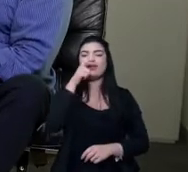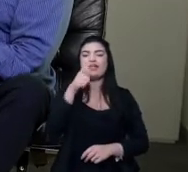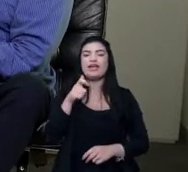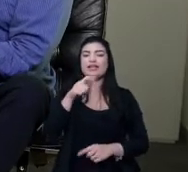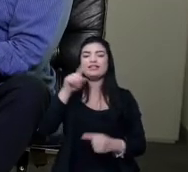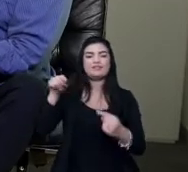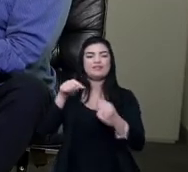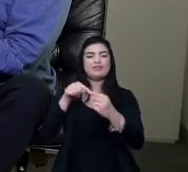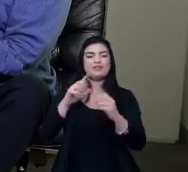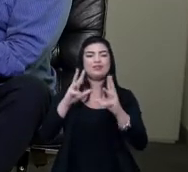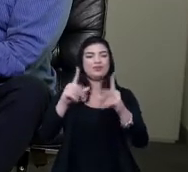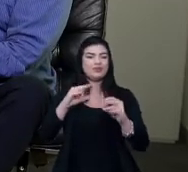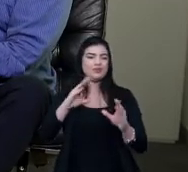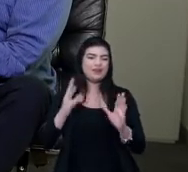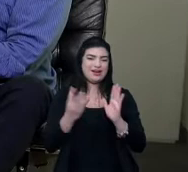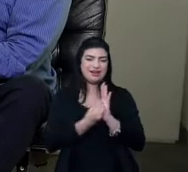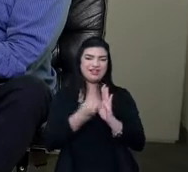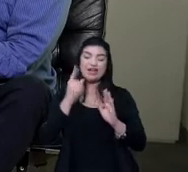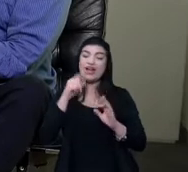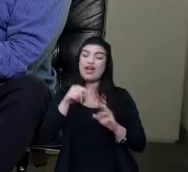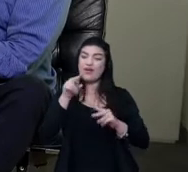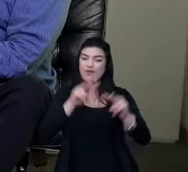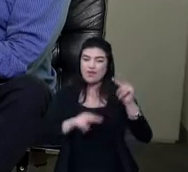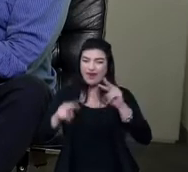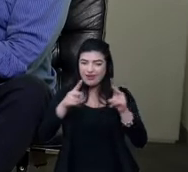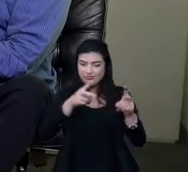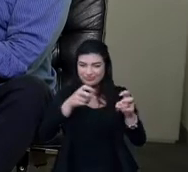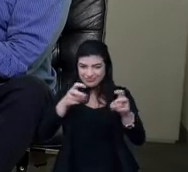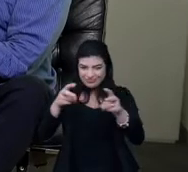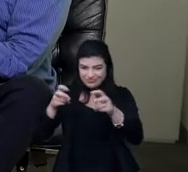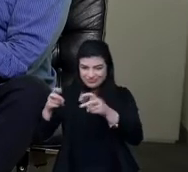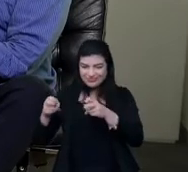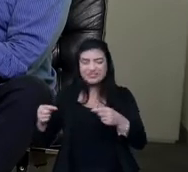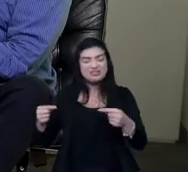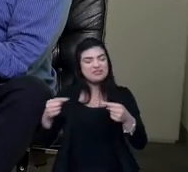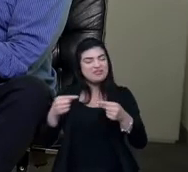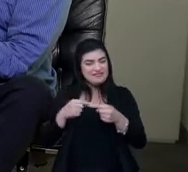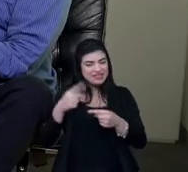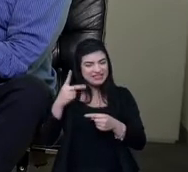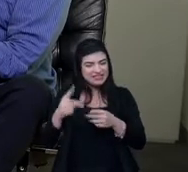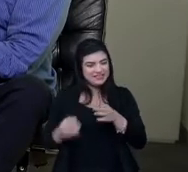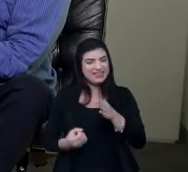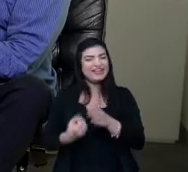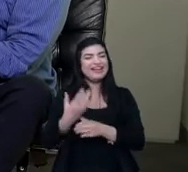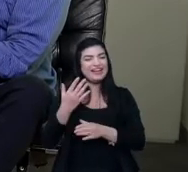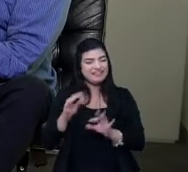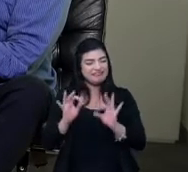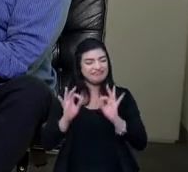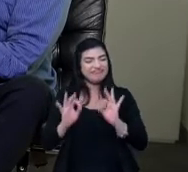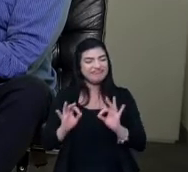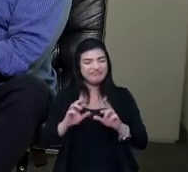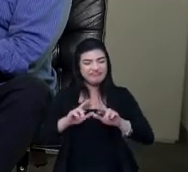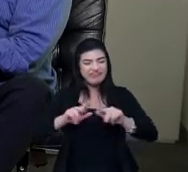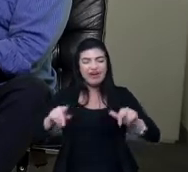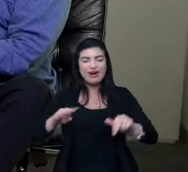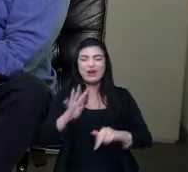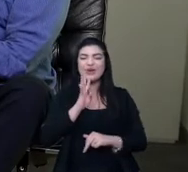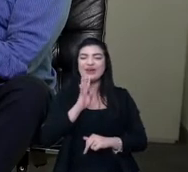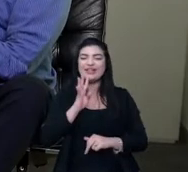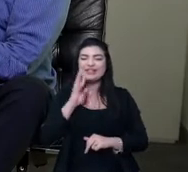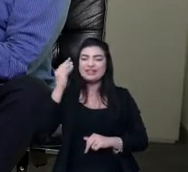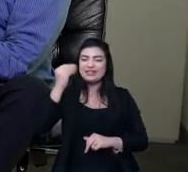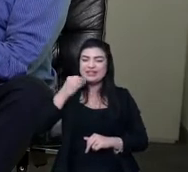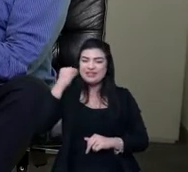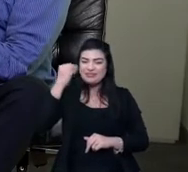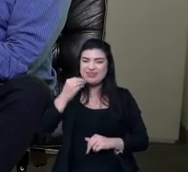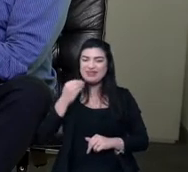olhar de observador para reproduzir na produção os vários conhecimentos, inclusive o conhecimento popular, que